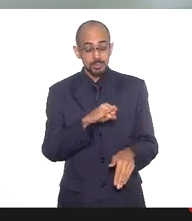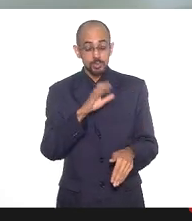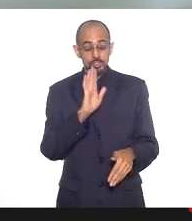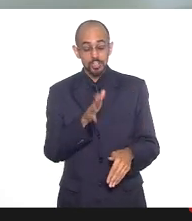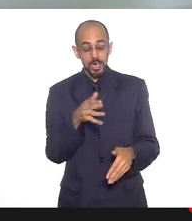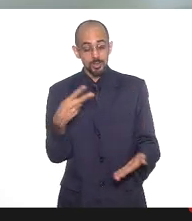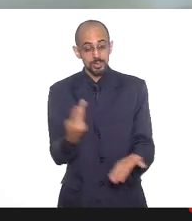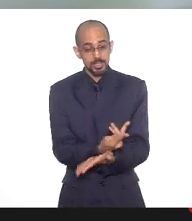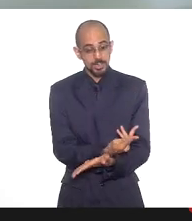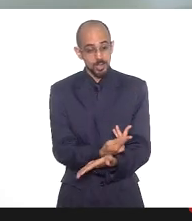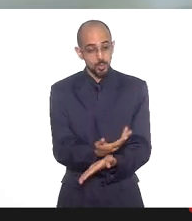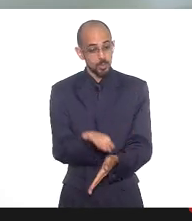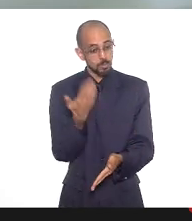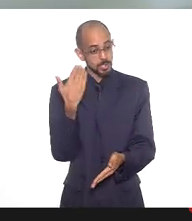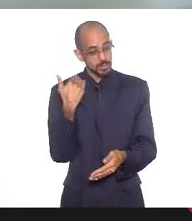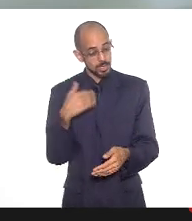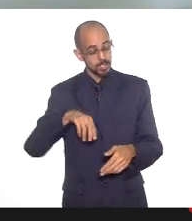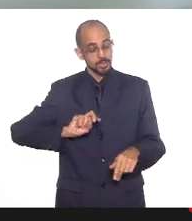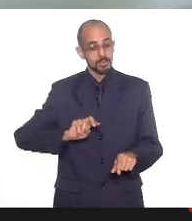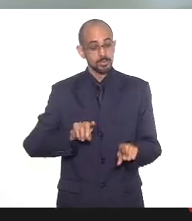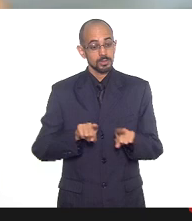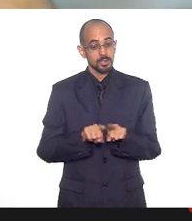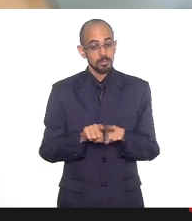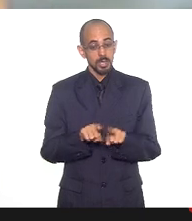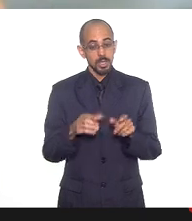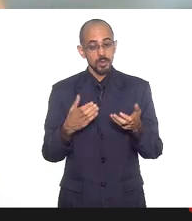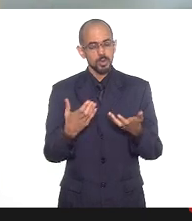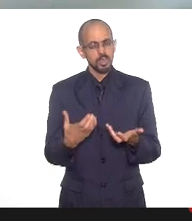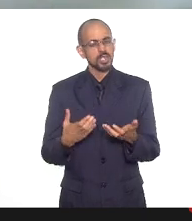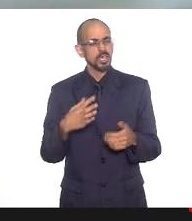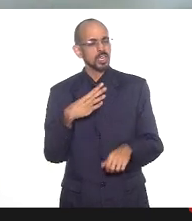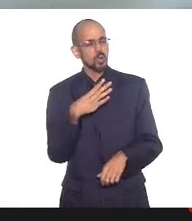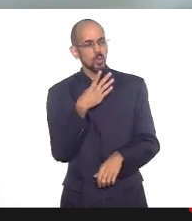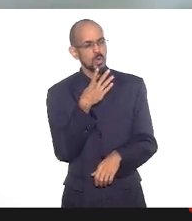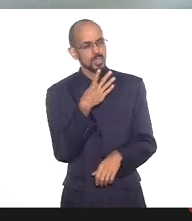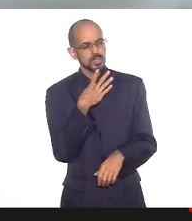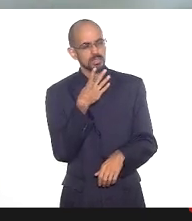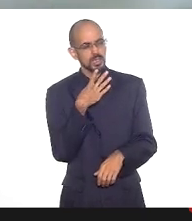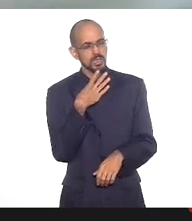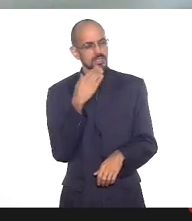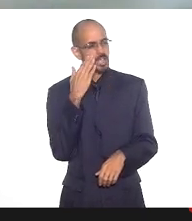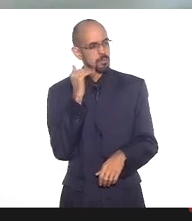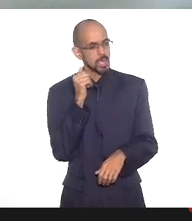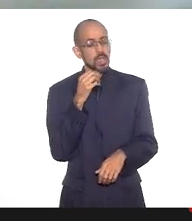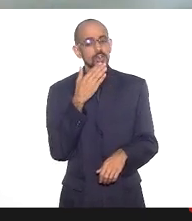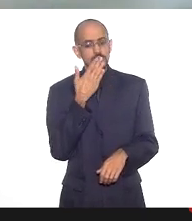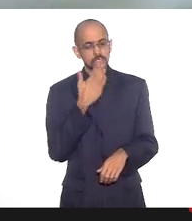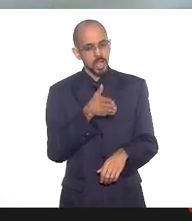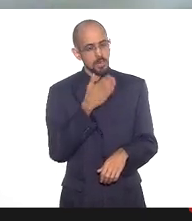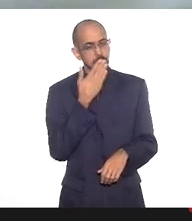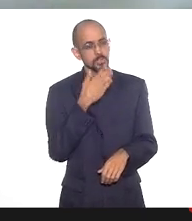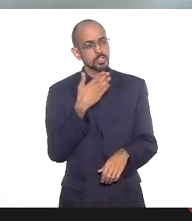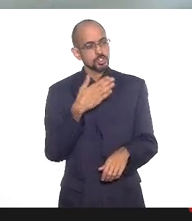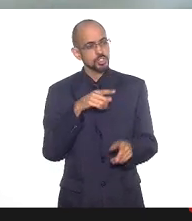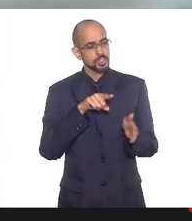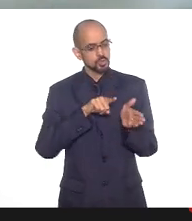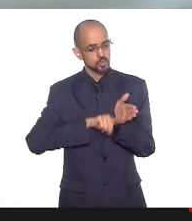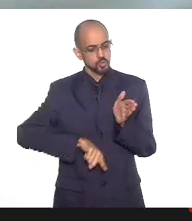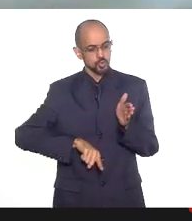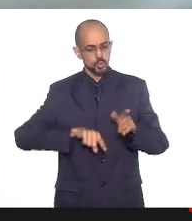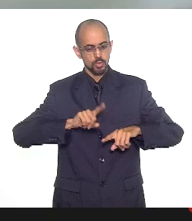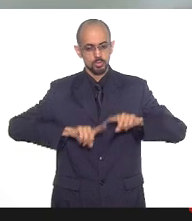campo, e eu queria conhecer, eu já tinha pedido a depreciação lá atrás, qual é a metodologia,